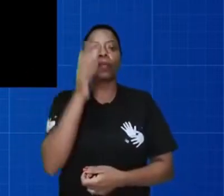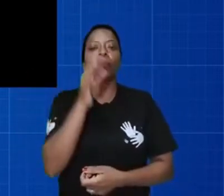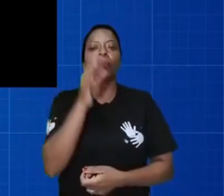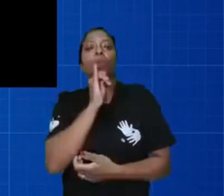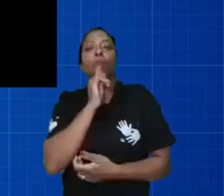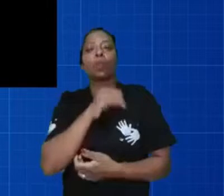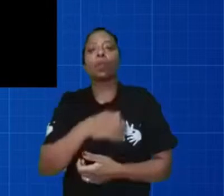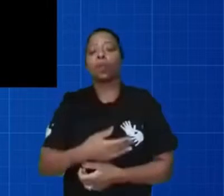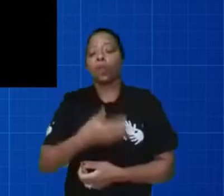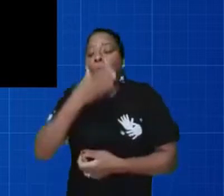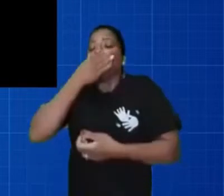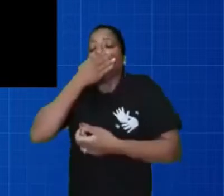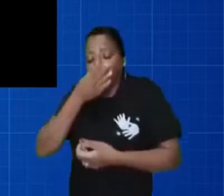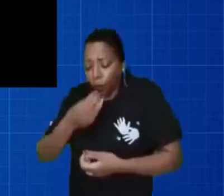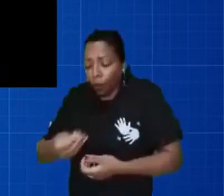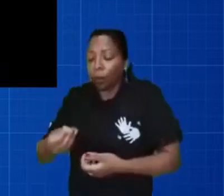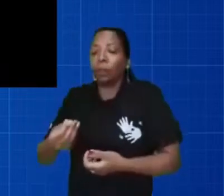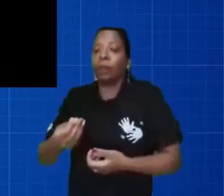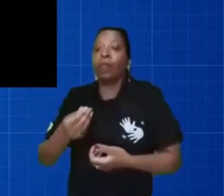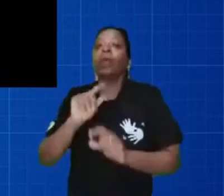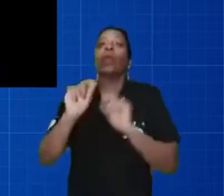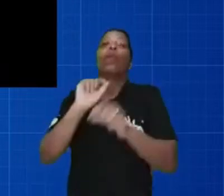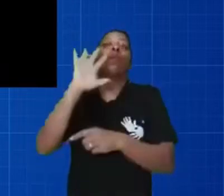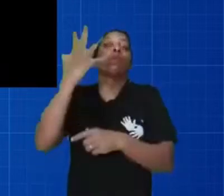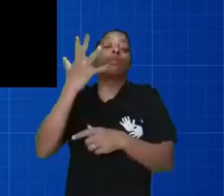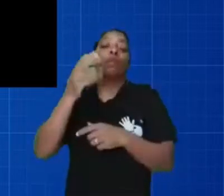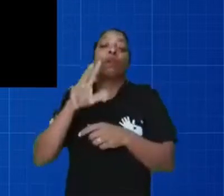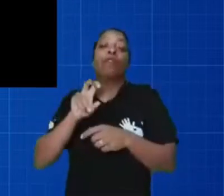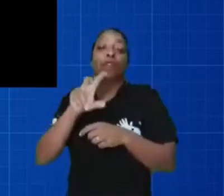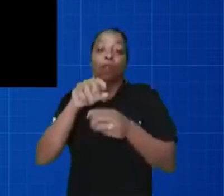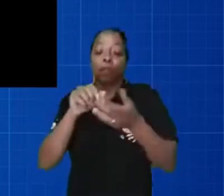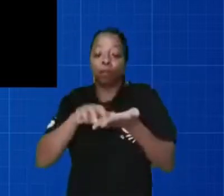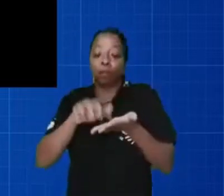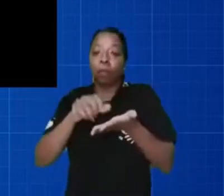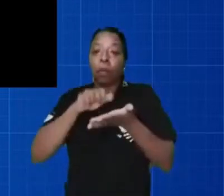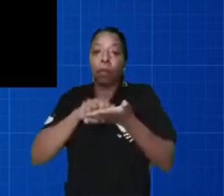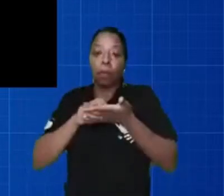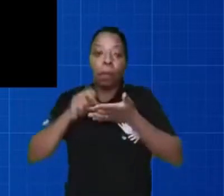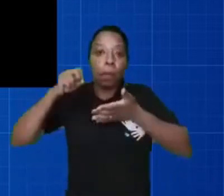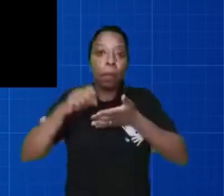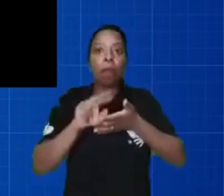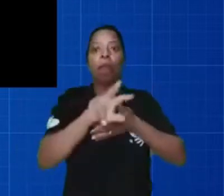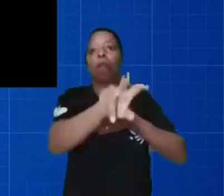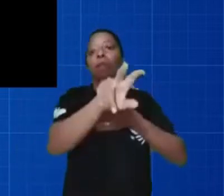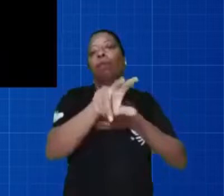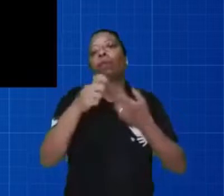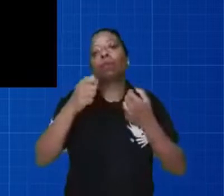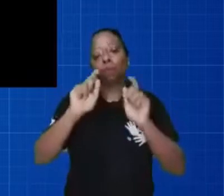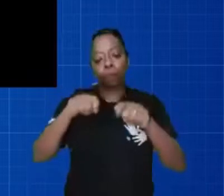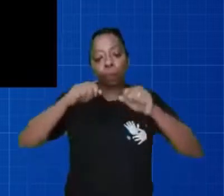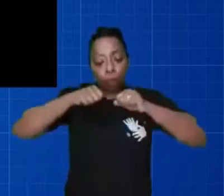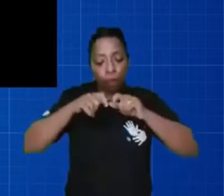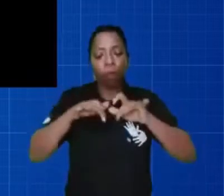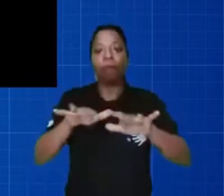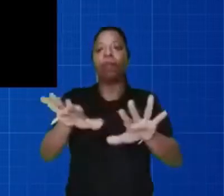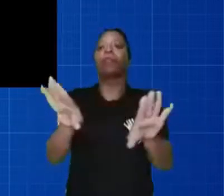né, que uma pessoa está suando o seu nariz, né? Então nesse momento o vírus pode entrar em contato com a mão, né? Ele pode estar na superfície